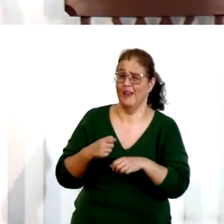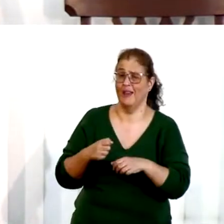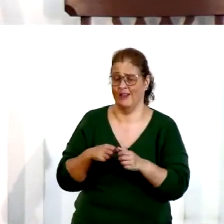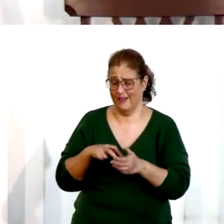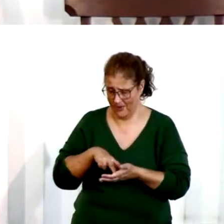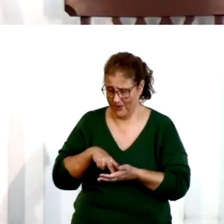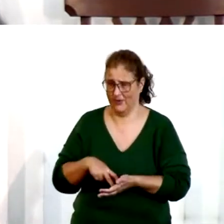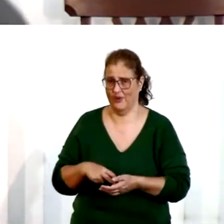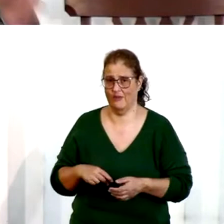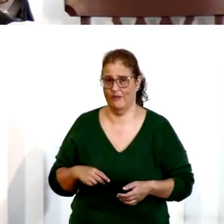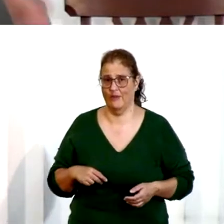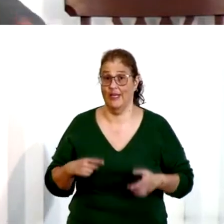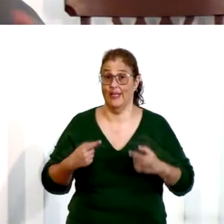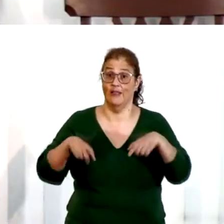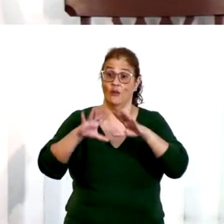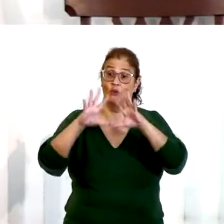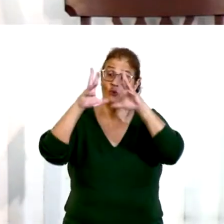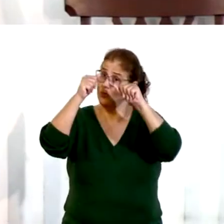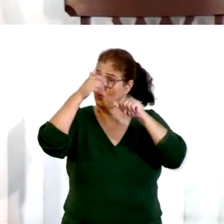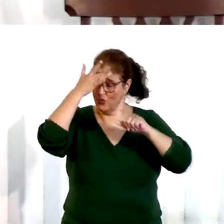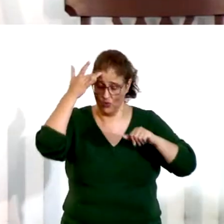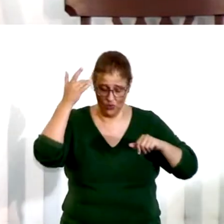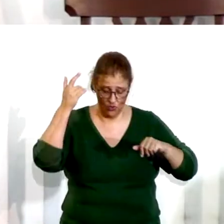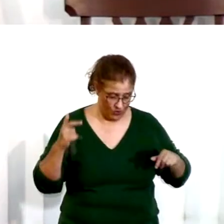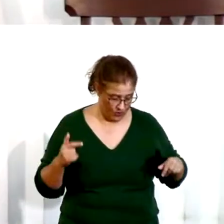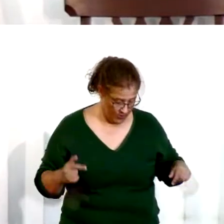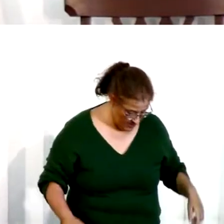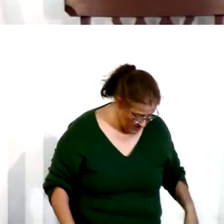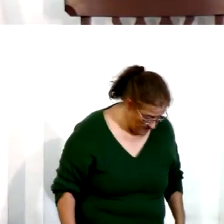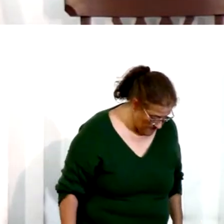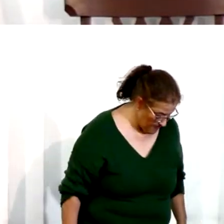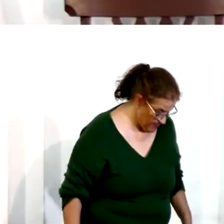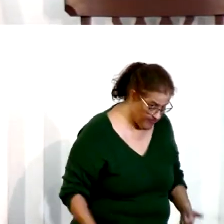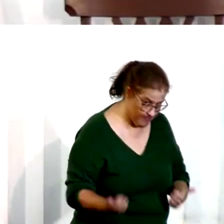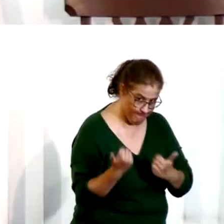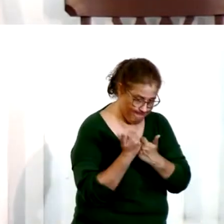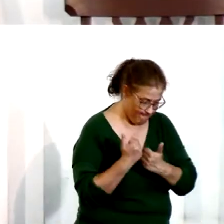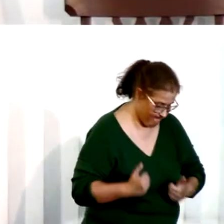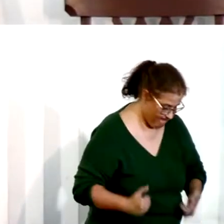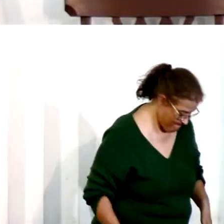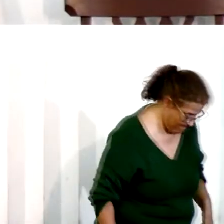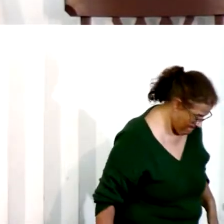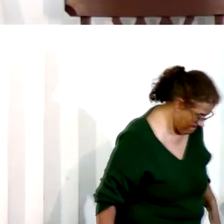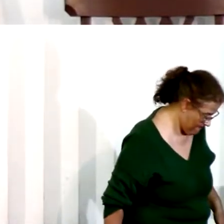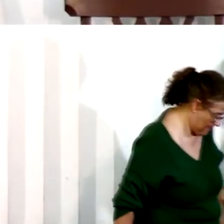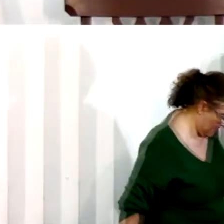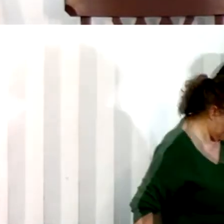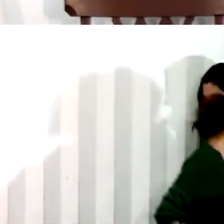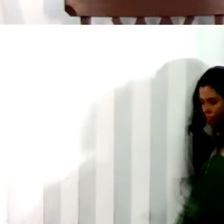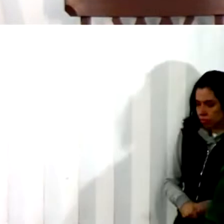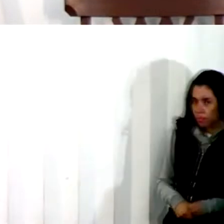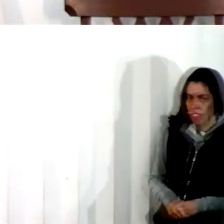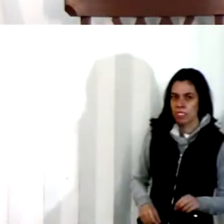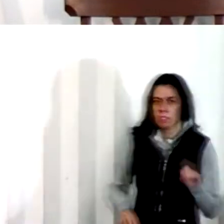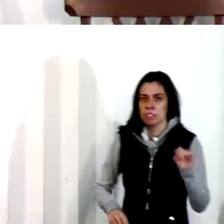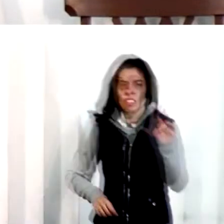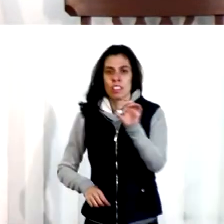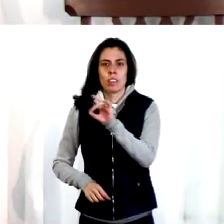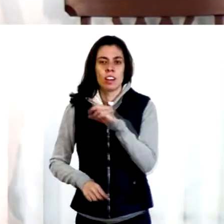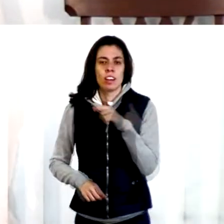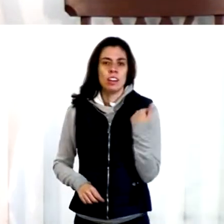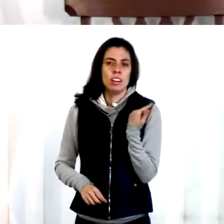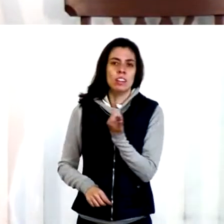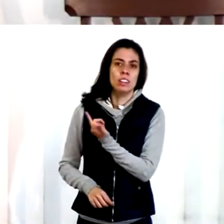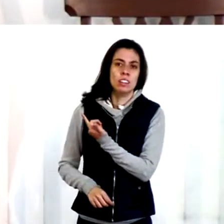estrutura. Então todos estão dentro dessa estrutura. Para quem não crê no Senhor